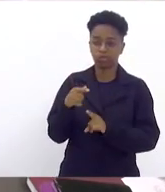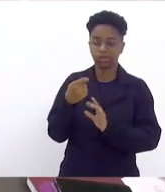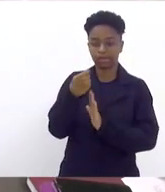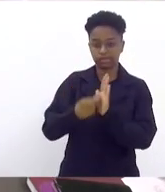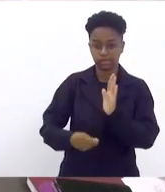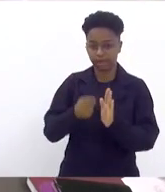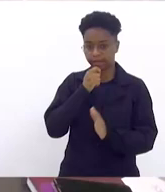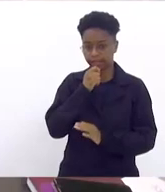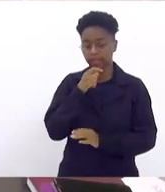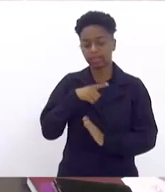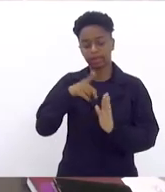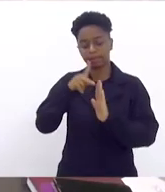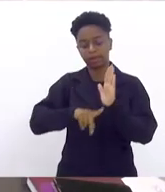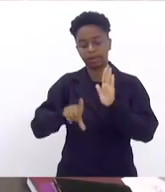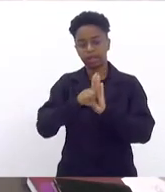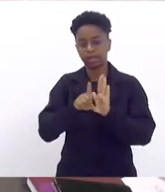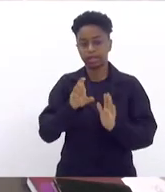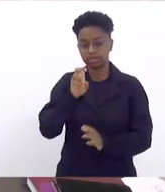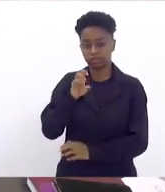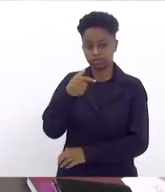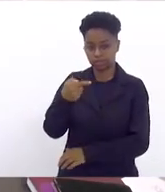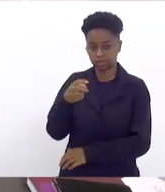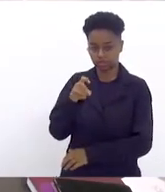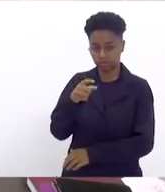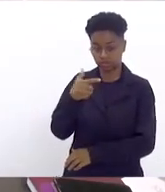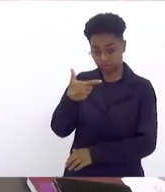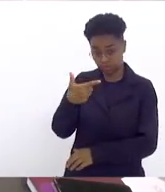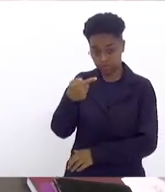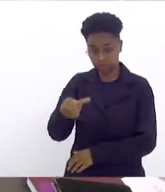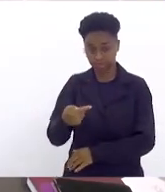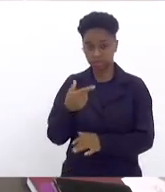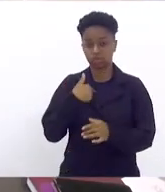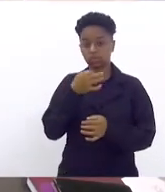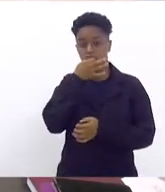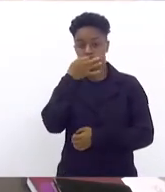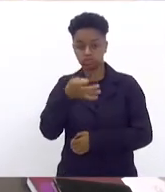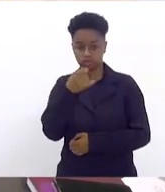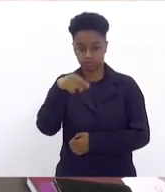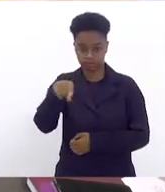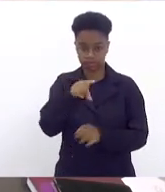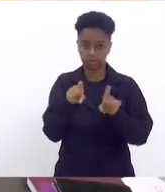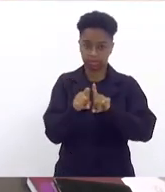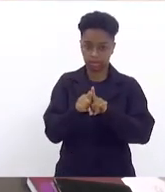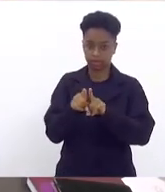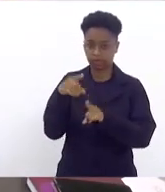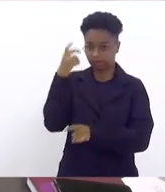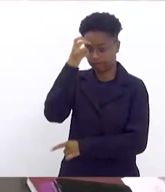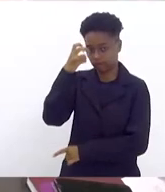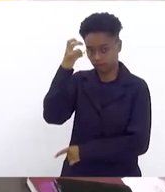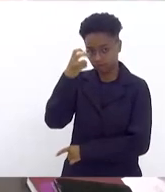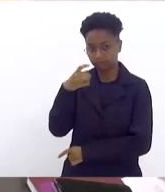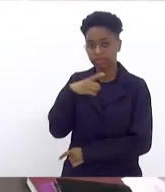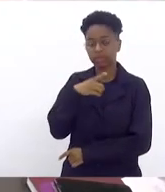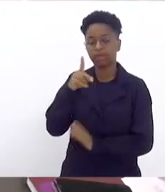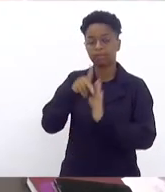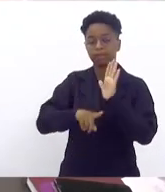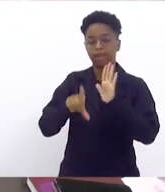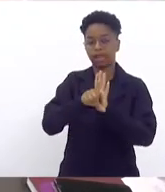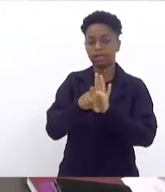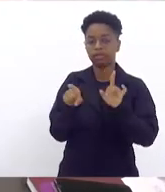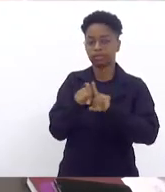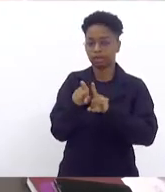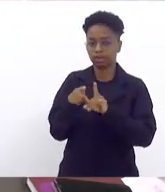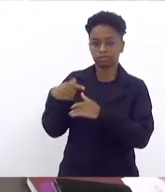PL de minha autoria, que é o 5727, e aí vai entrar uma sugestão para Vossa Excelência, deputada Verônica. Eu tenho um PL tramitando na casa,